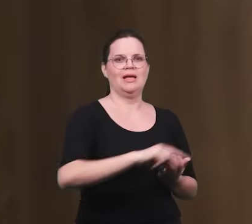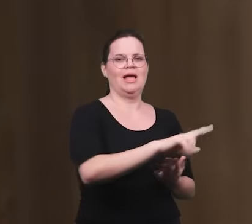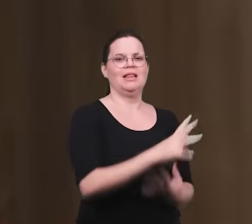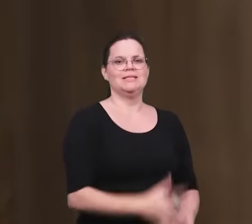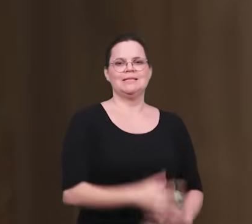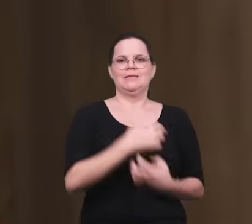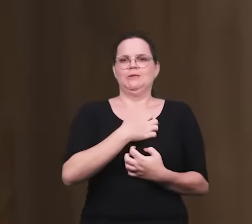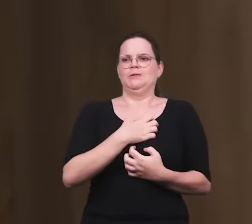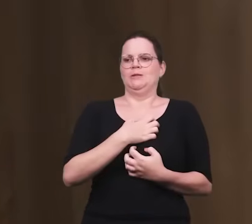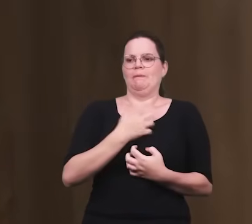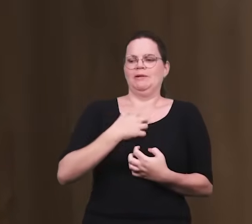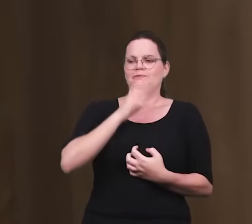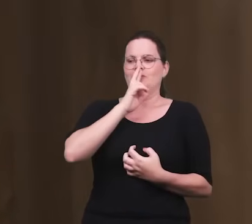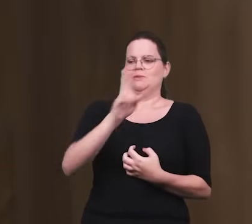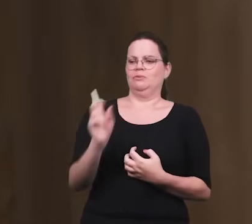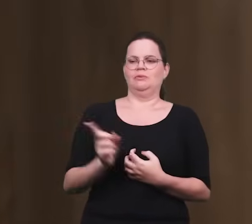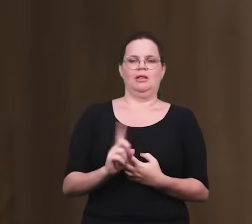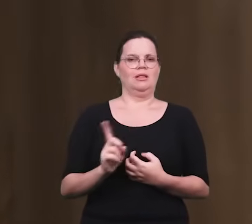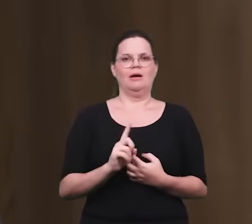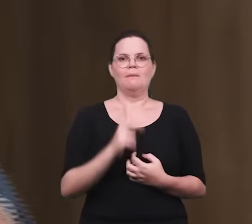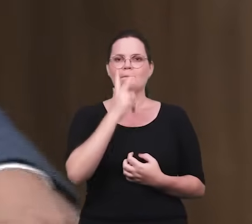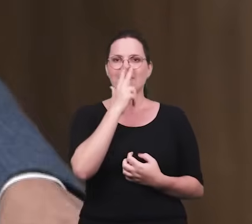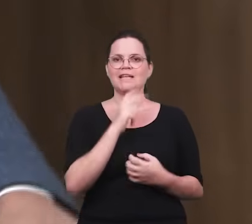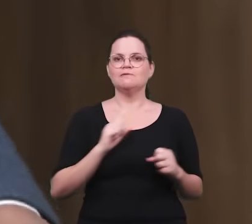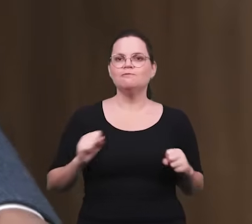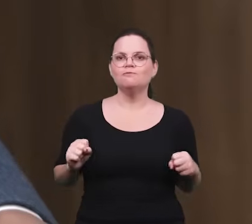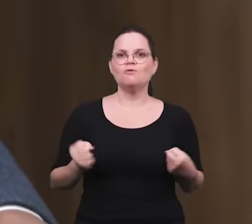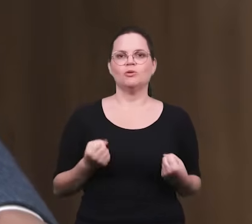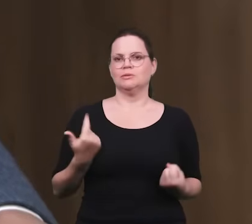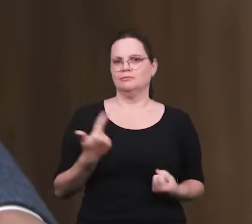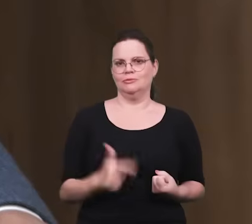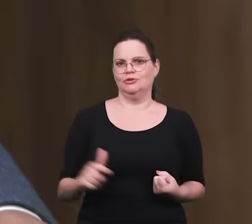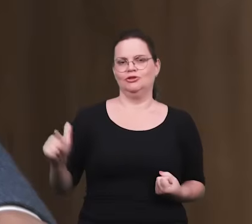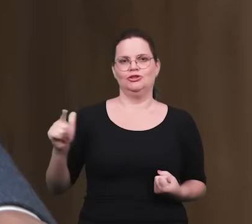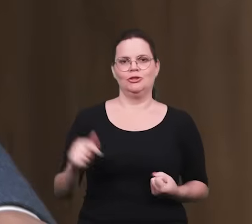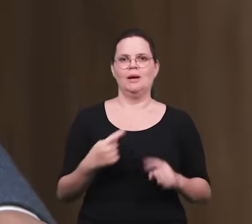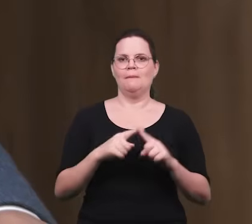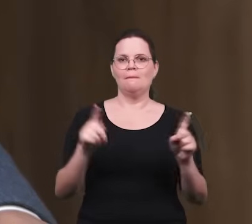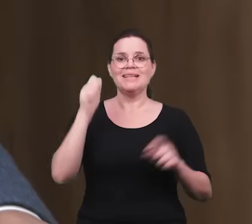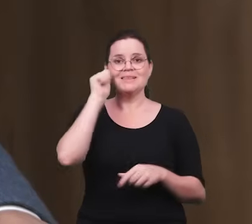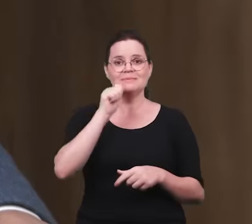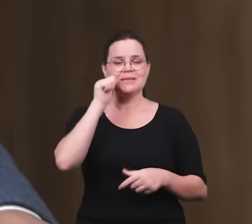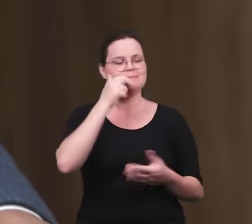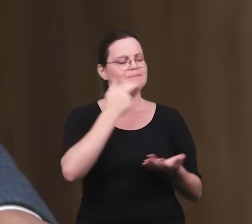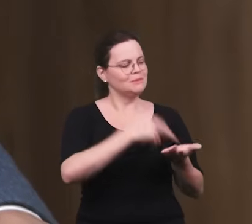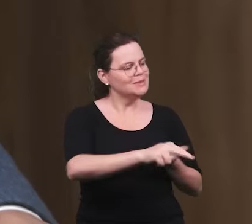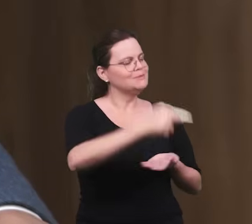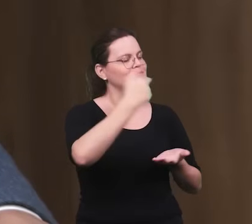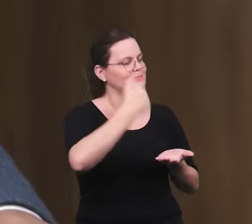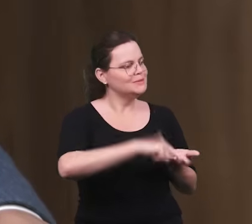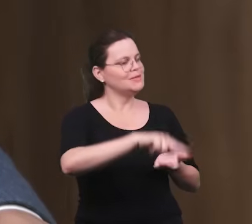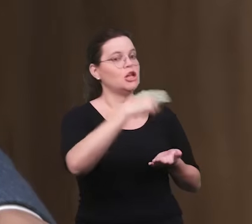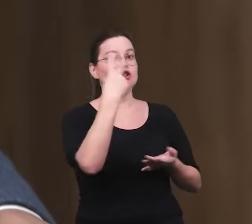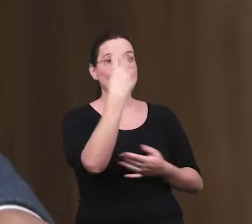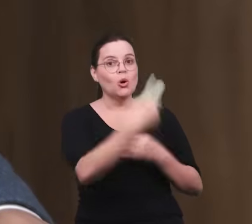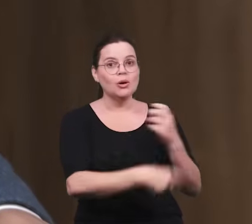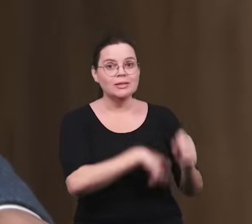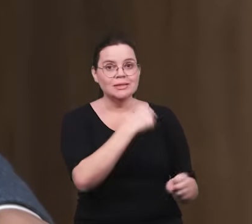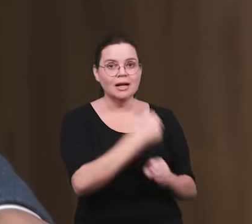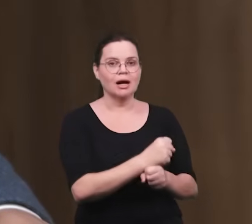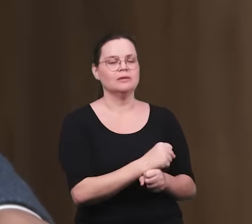o coração dele, mas ele não respondia, ele não tinha forças para voltar, mas pela insistência dela,